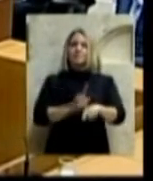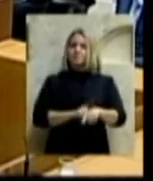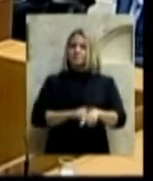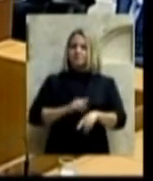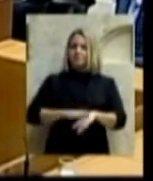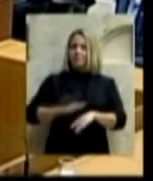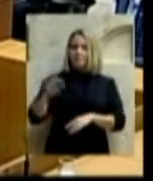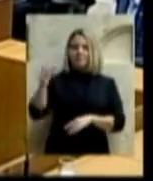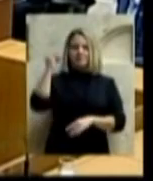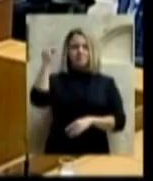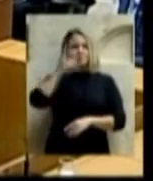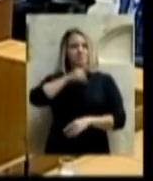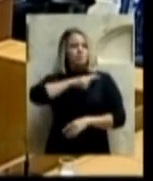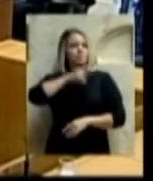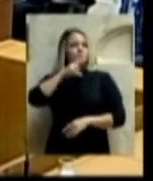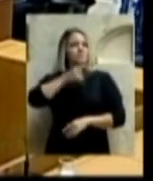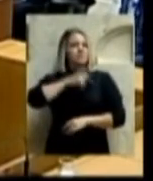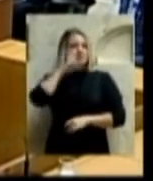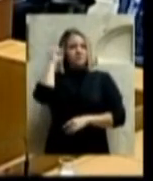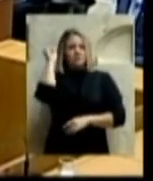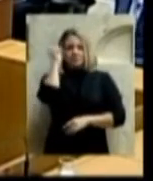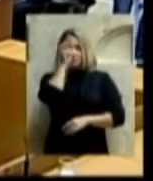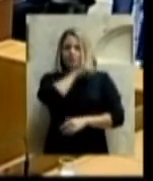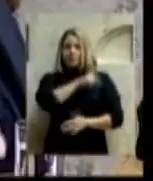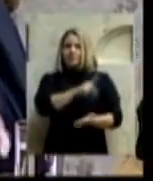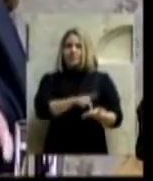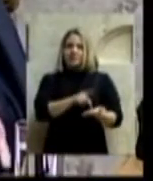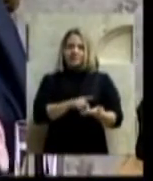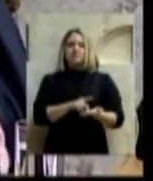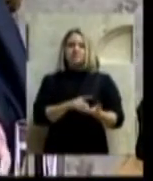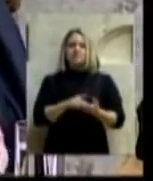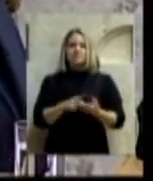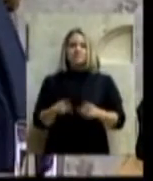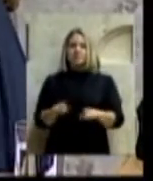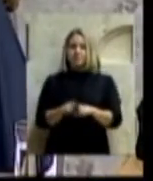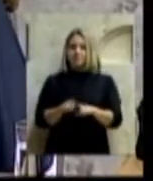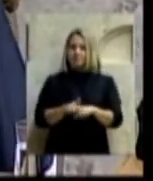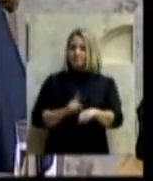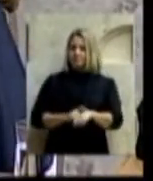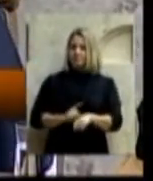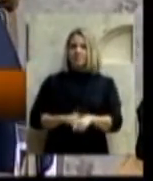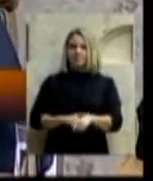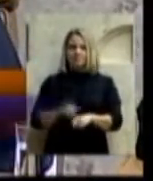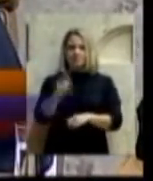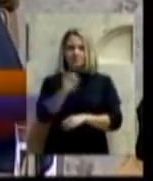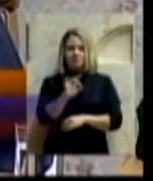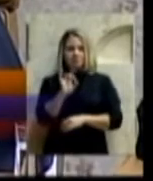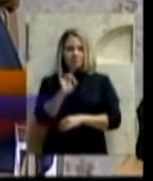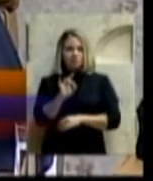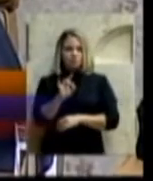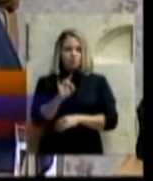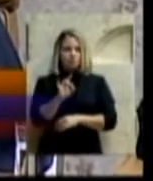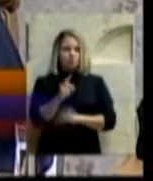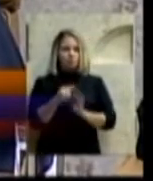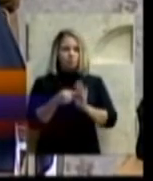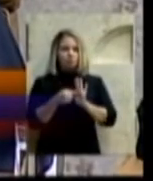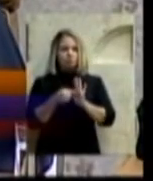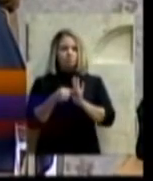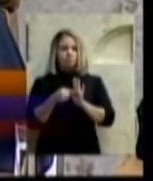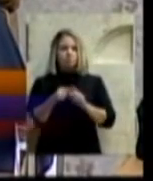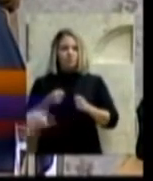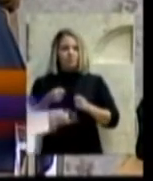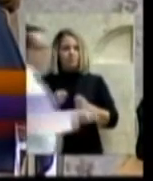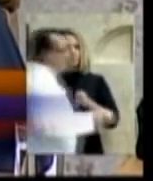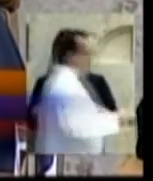momentos particularmente complexos e difíceis. Naqueles momentos que somente a têmpora forjada